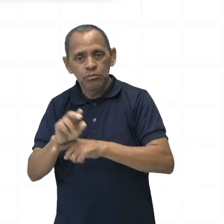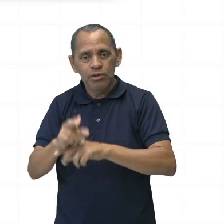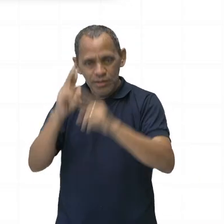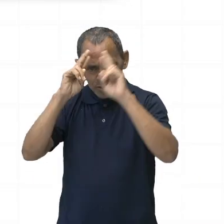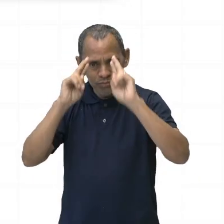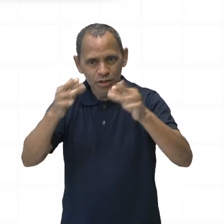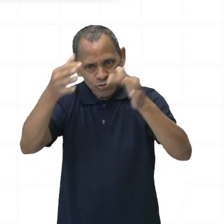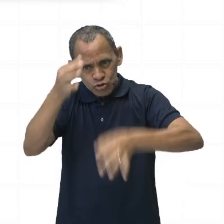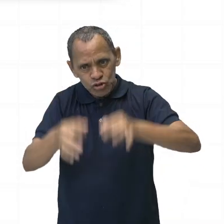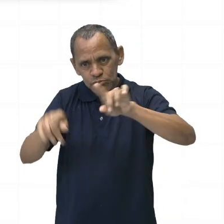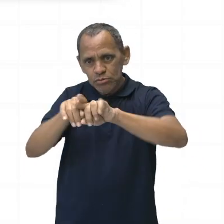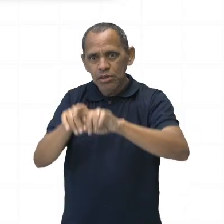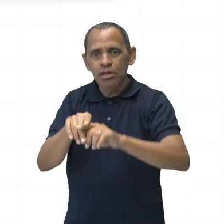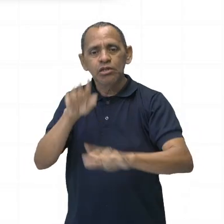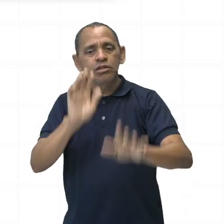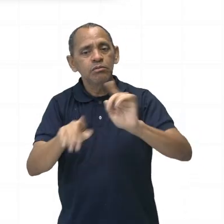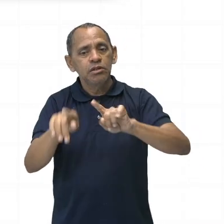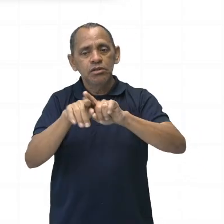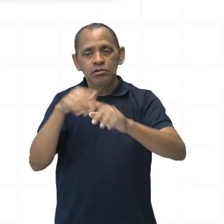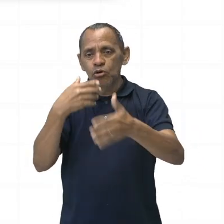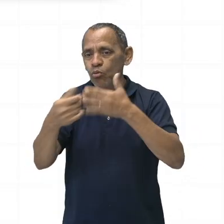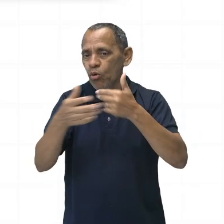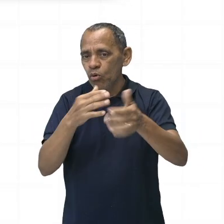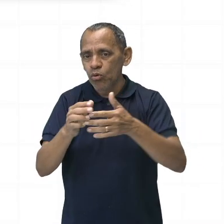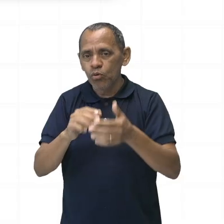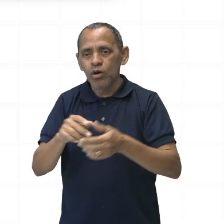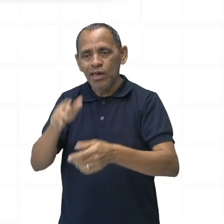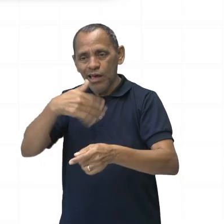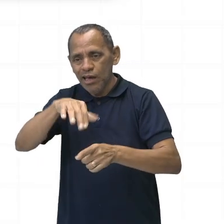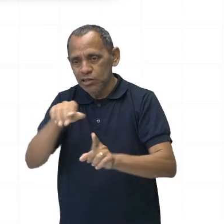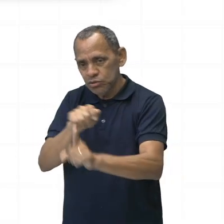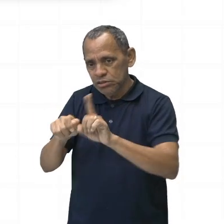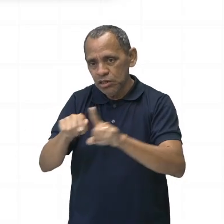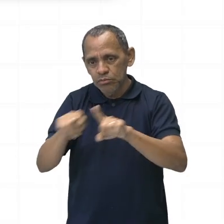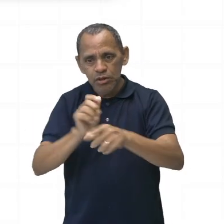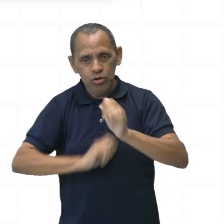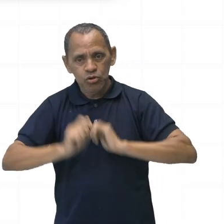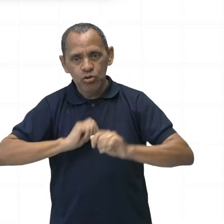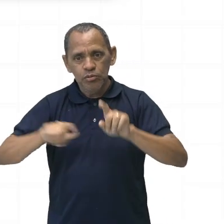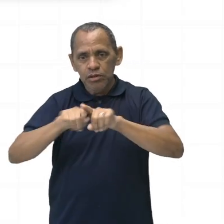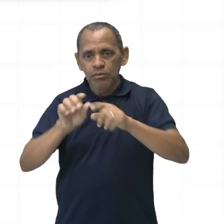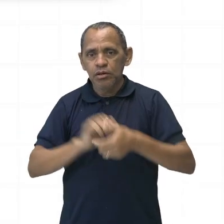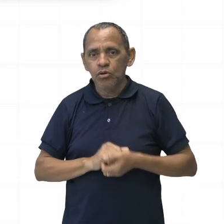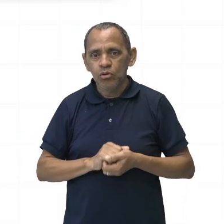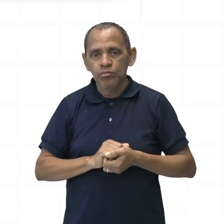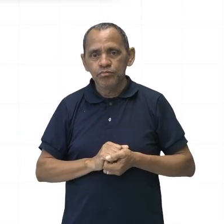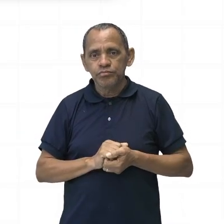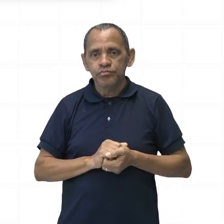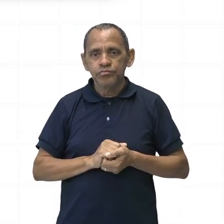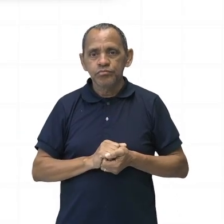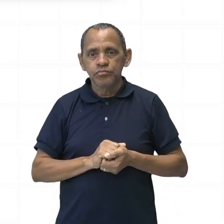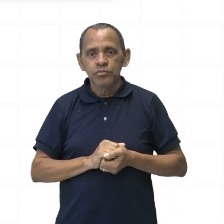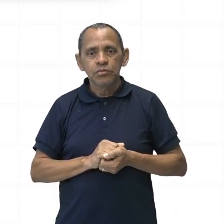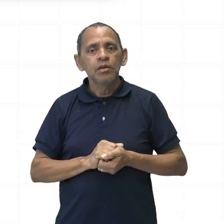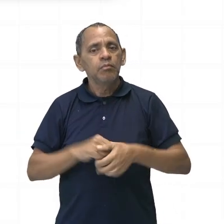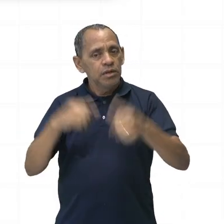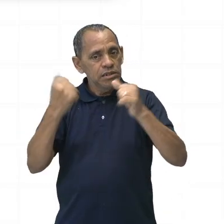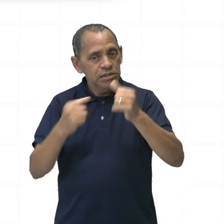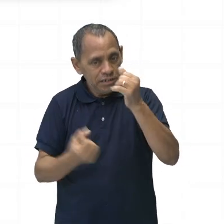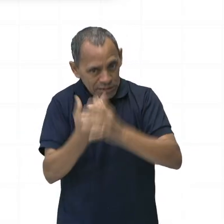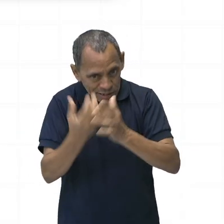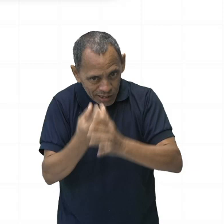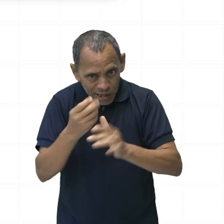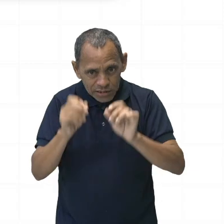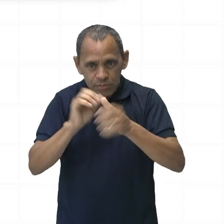econômica. Hoje é necessário criarmos um ambiente propício à aceitação dos mais velhos. Por exemplo, aqui no